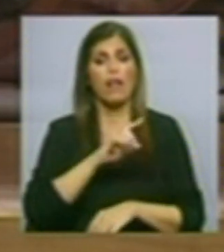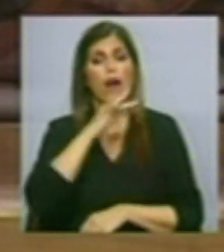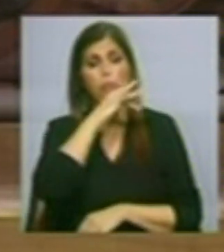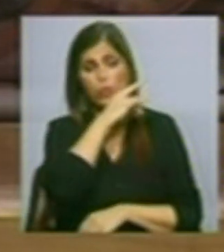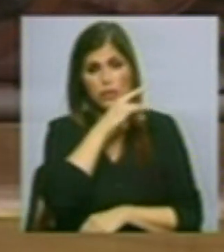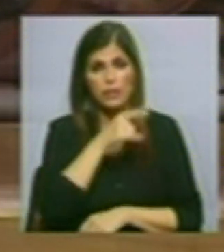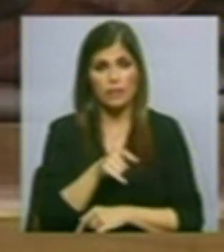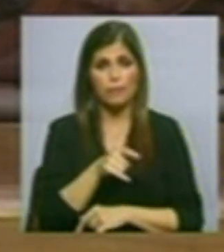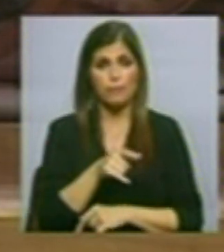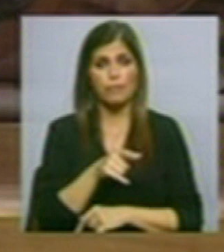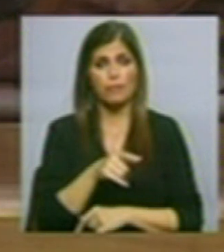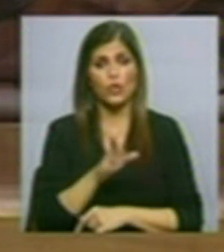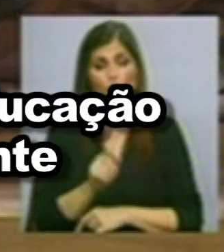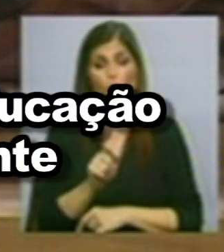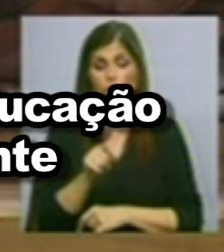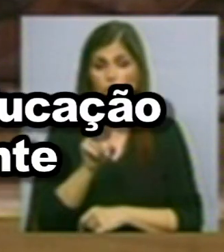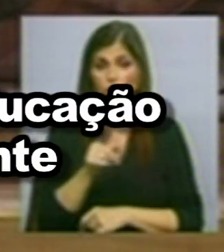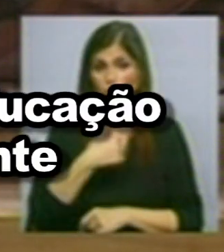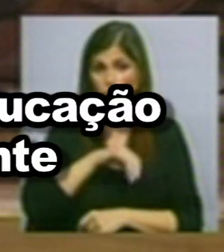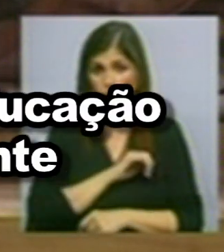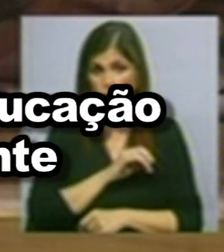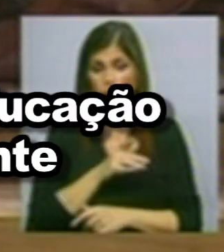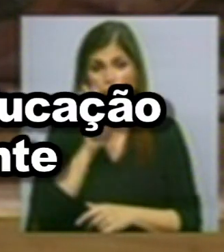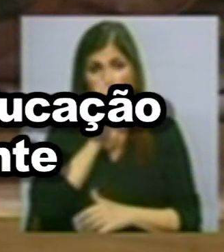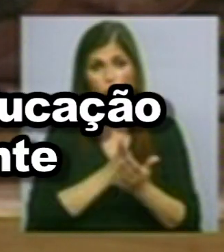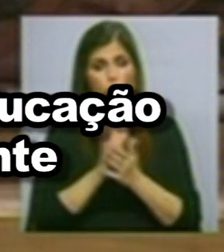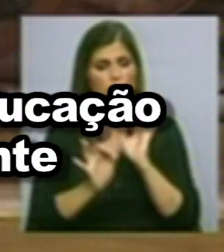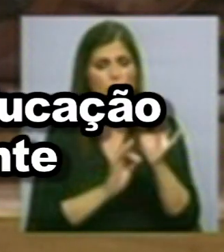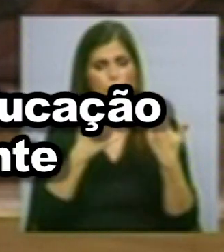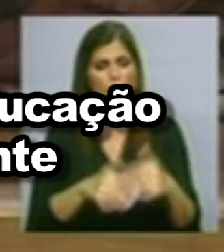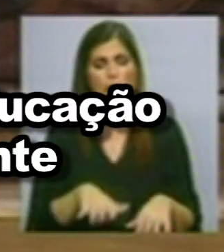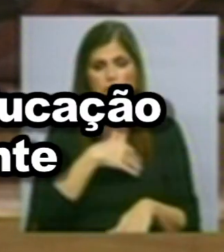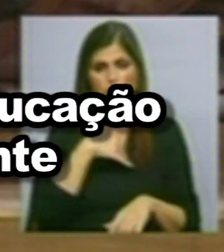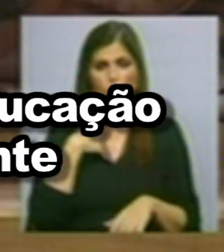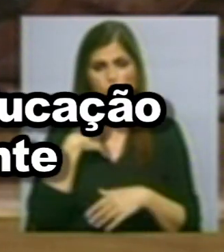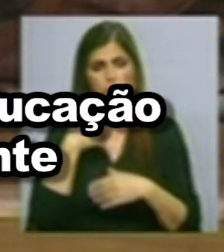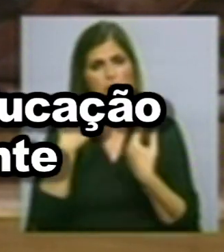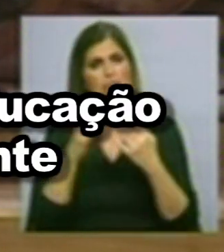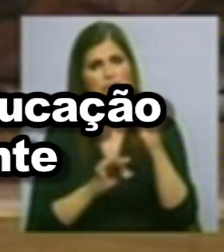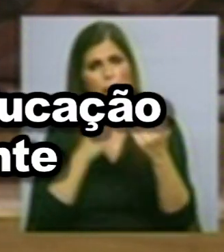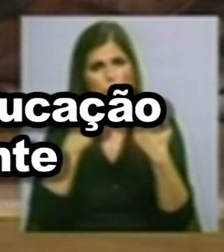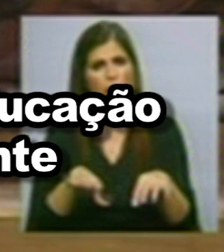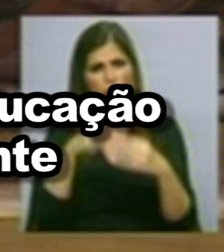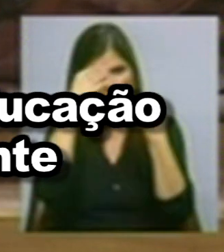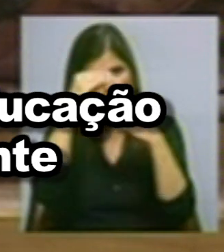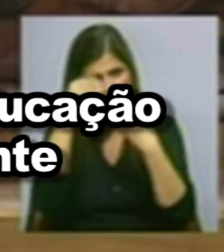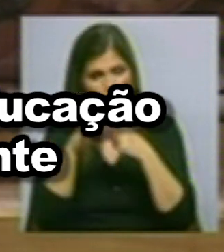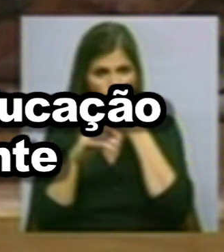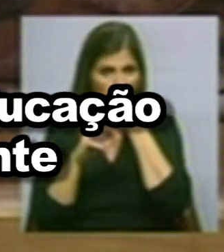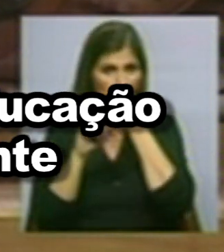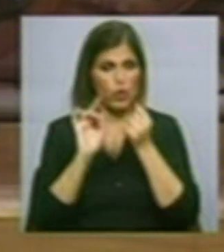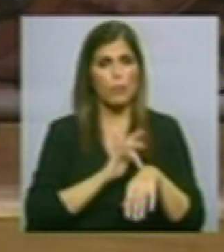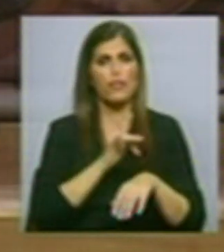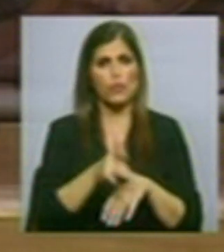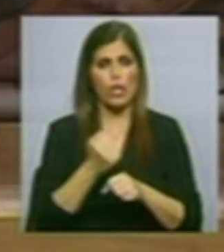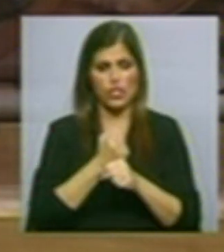e os nossos magistrados? Se continuamos a tratar mal a saúde, a educação, os profissionais que estão na linha da